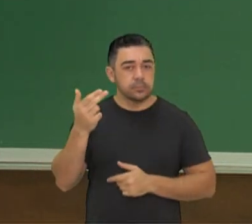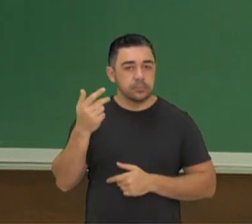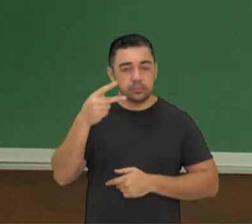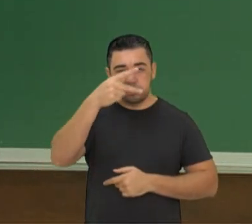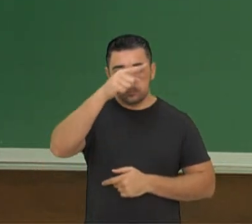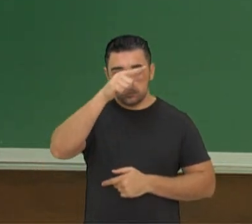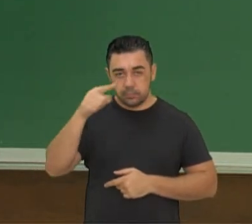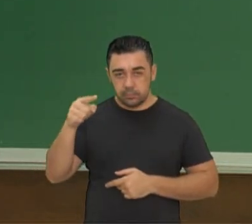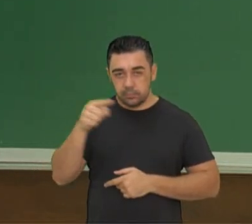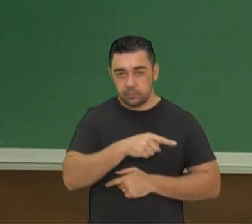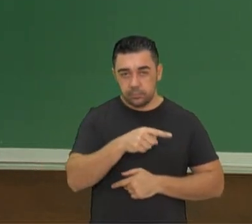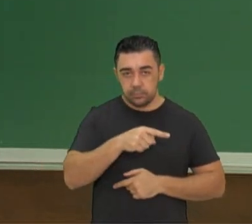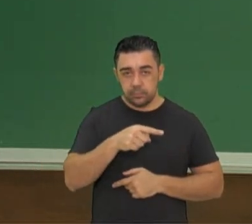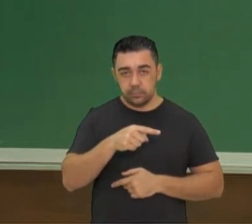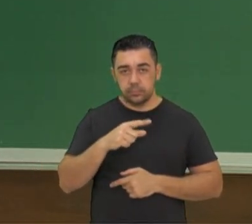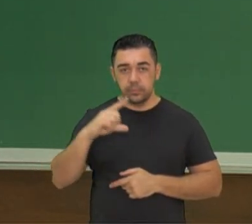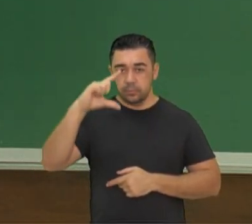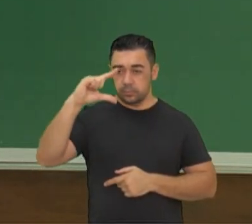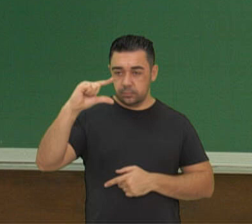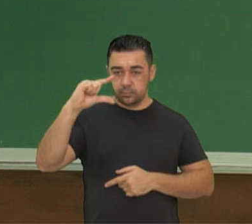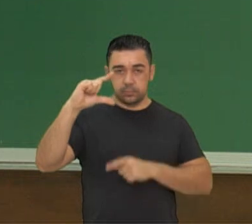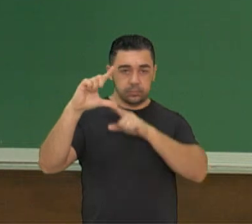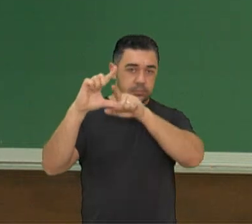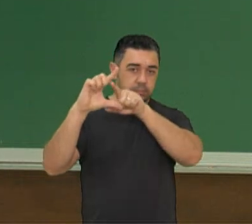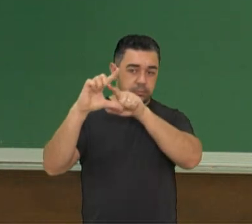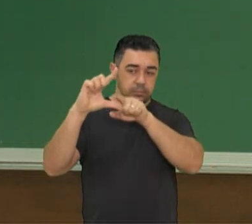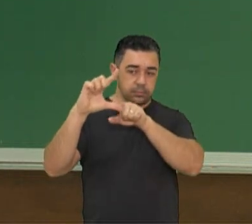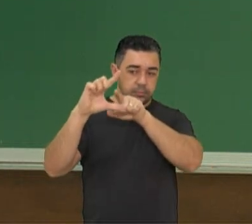aqui fora, que é um ângulo pequenininho.